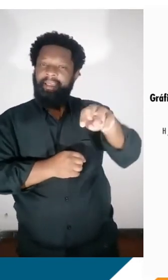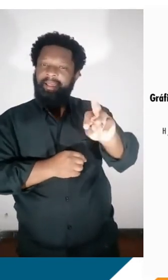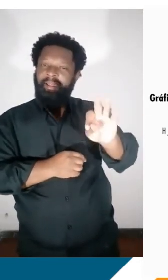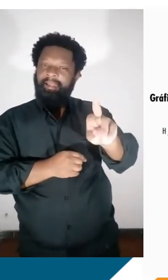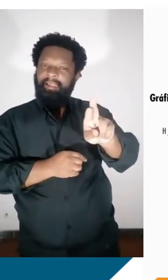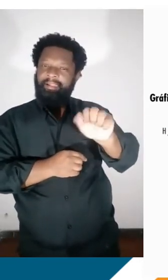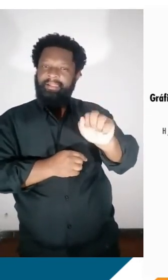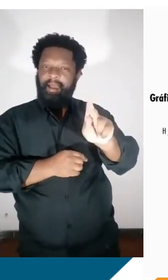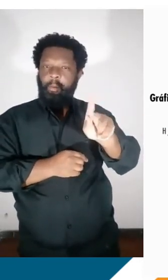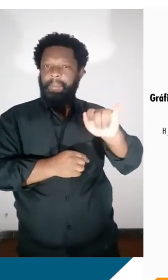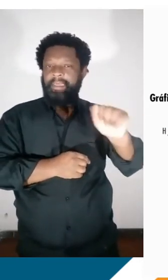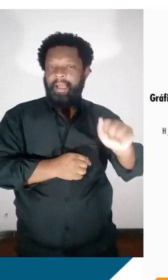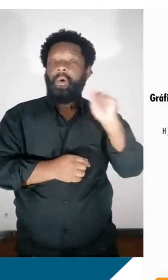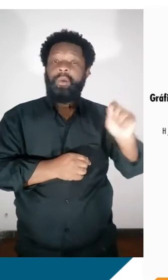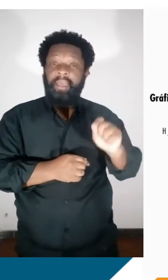mol. KJ por mol é